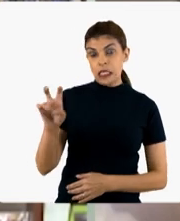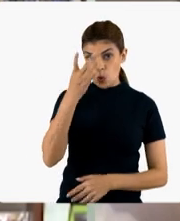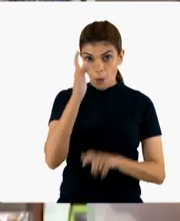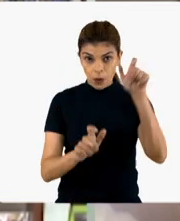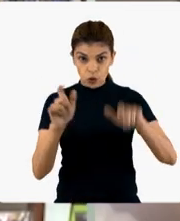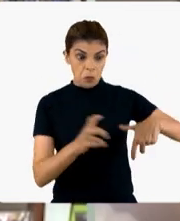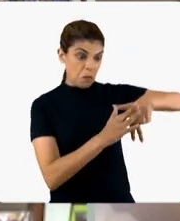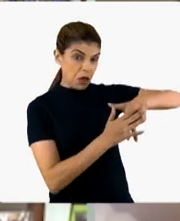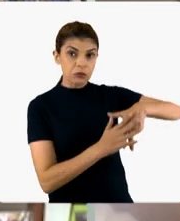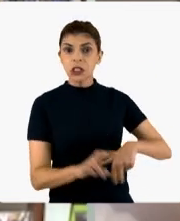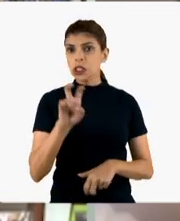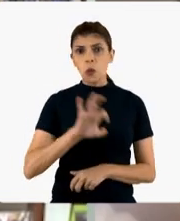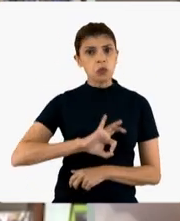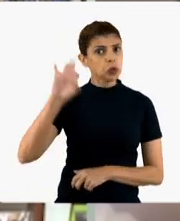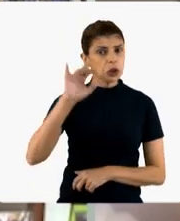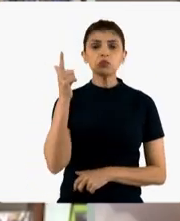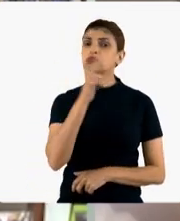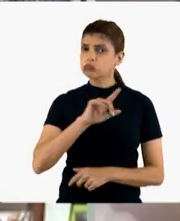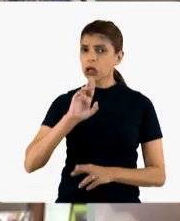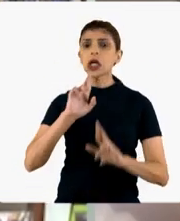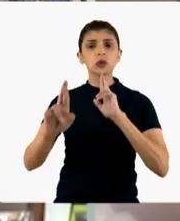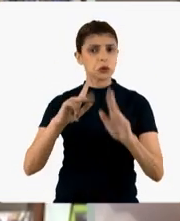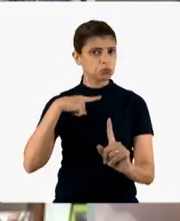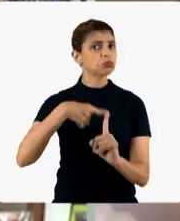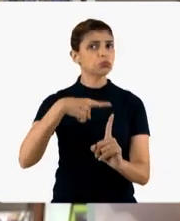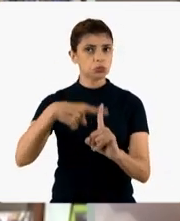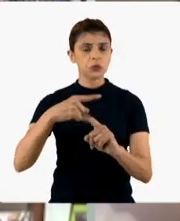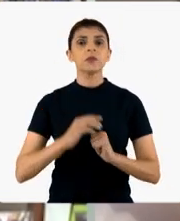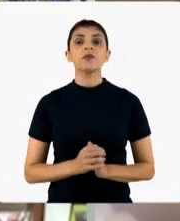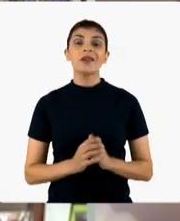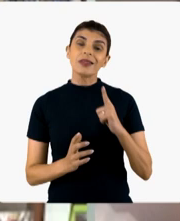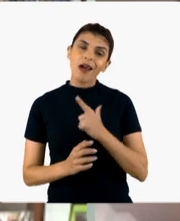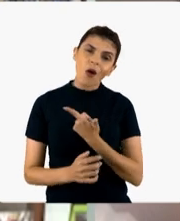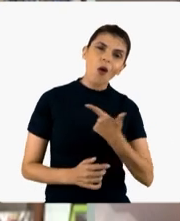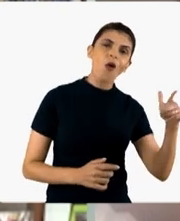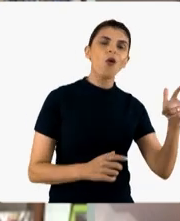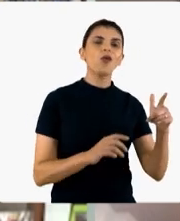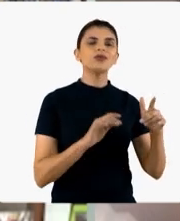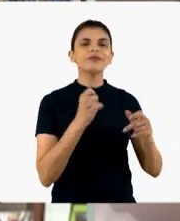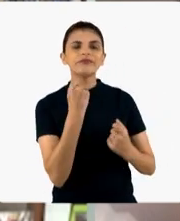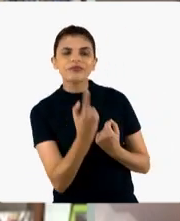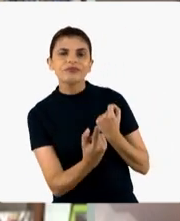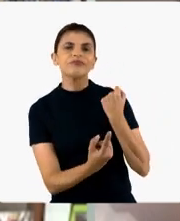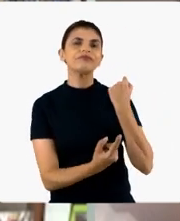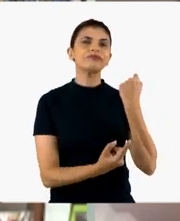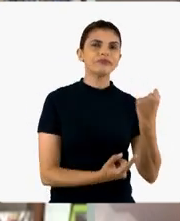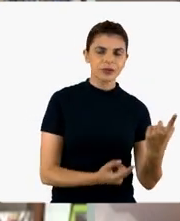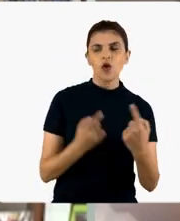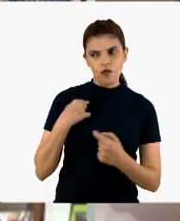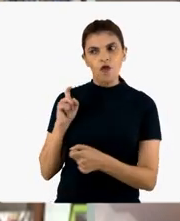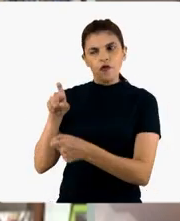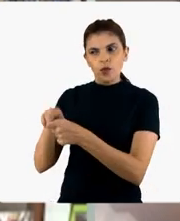4 em 5 tem uma melhora com a prona significativa. E é Arthur. curioso que tem pronação espontânea também,